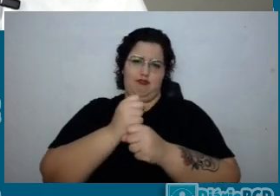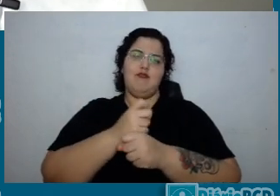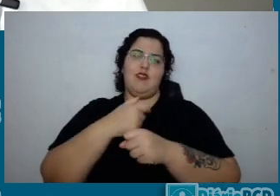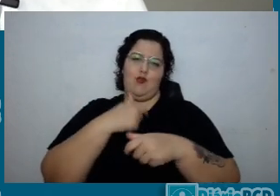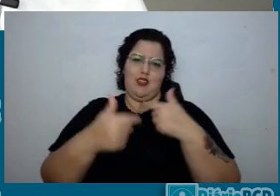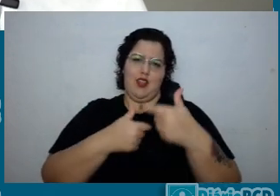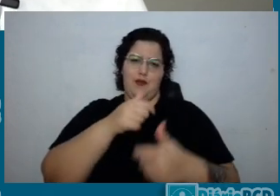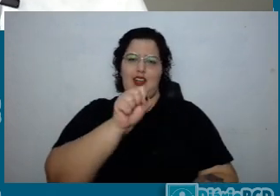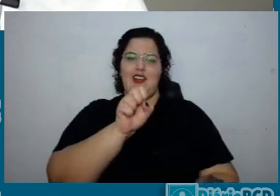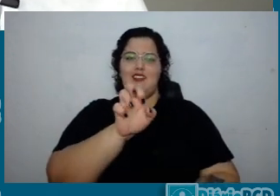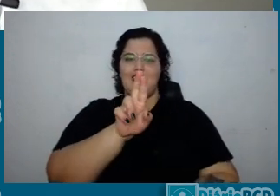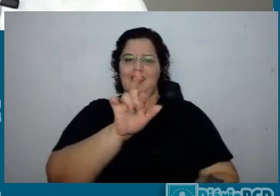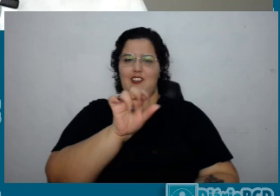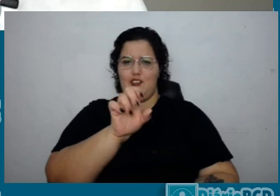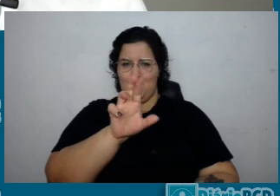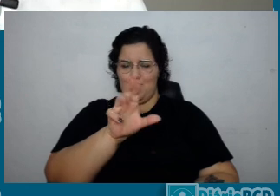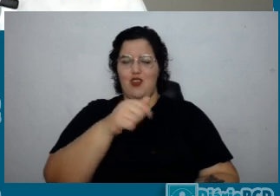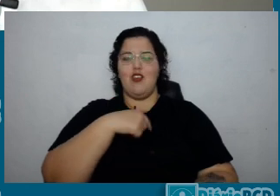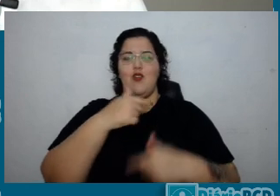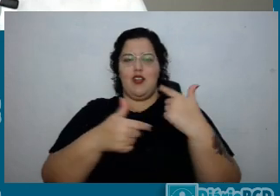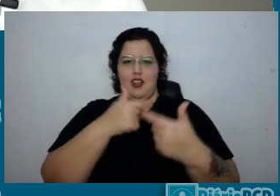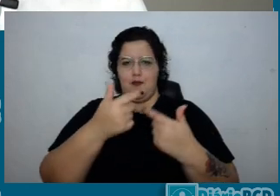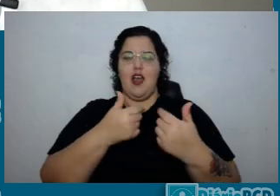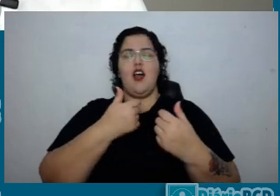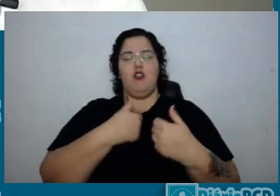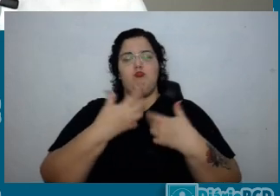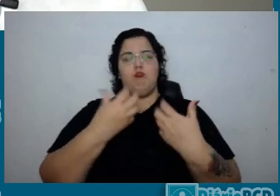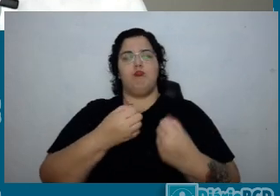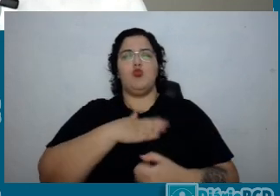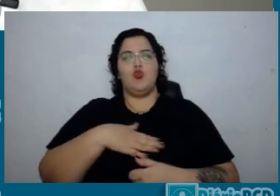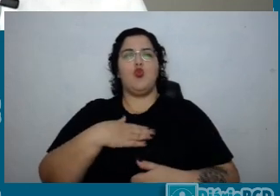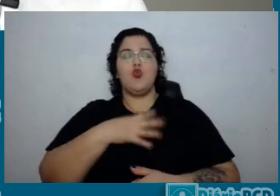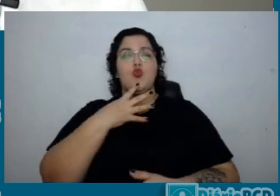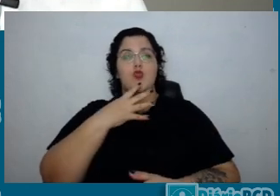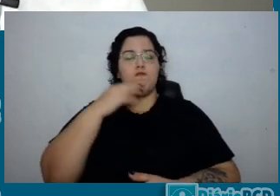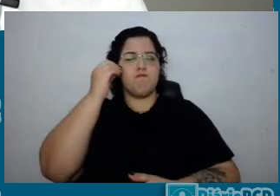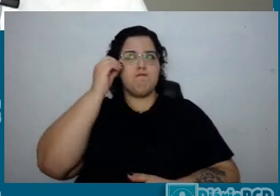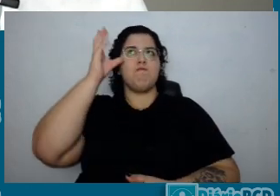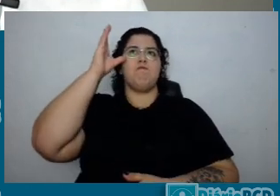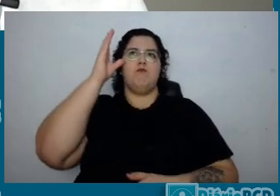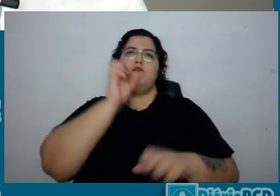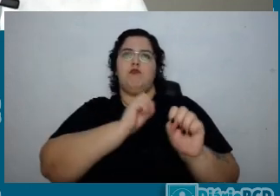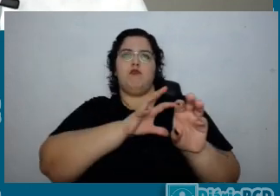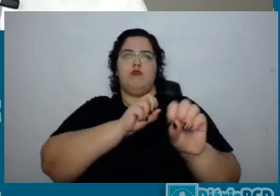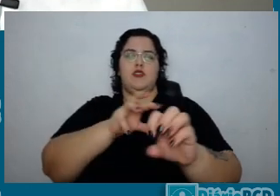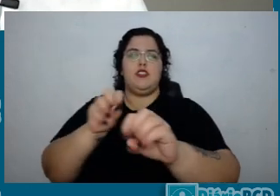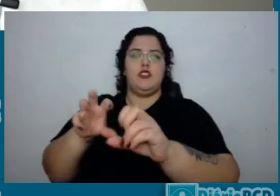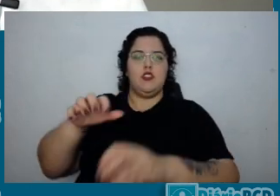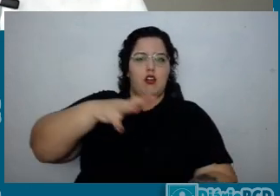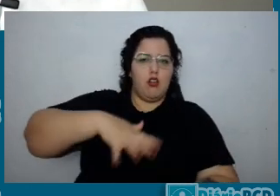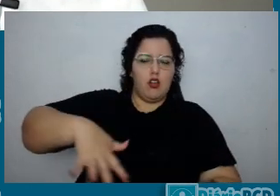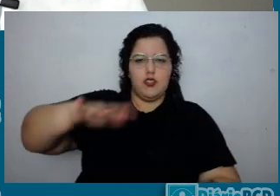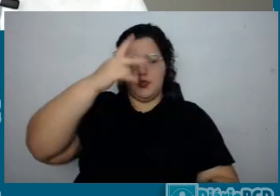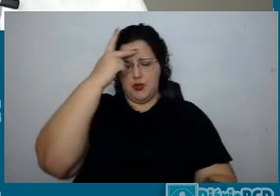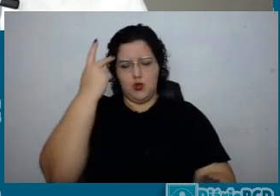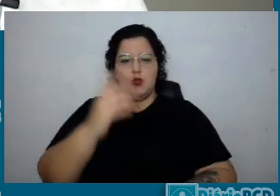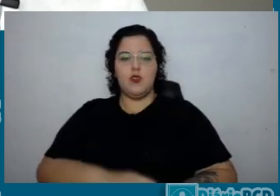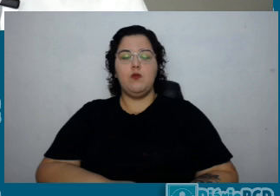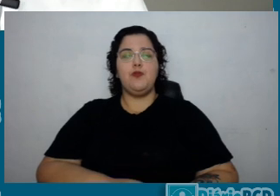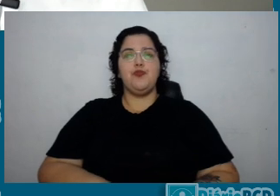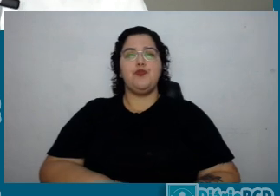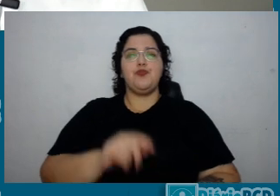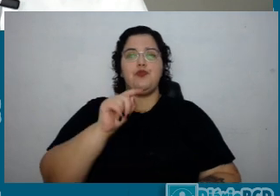Que tenho o prazer de estar fortalecendo essa agenda de conhecimento, né? E capacitação dos gestores públicos em torno da nossa